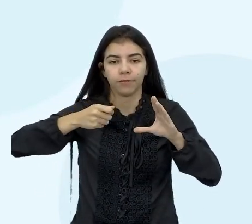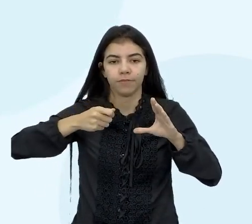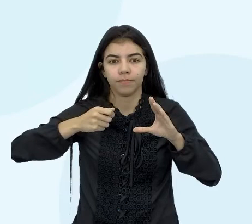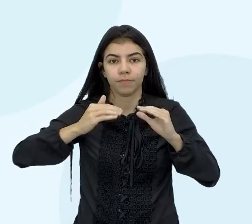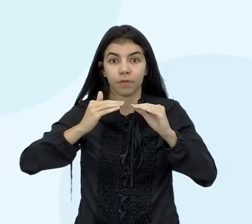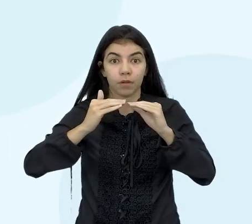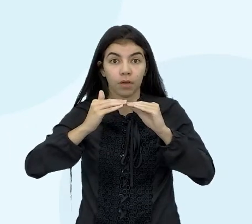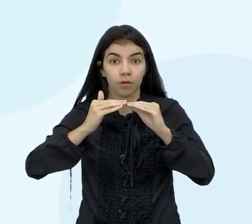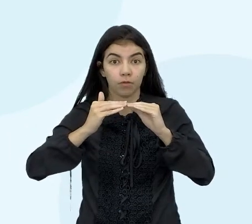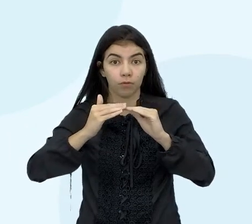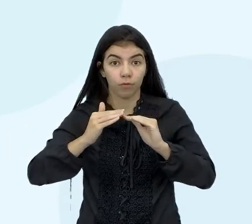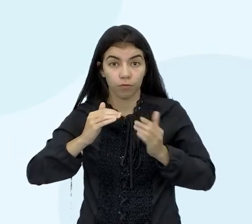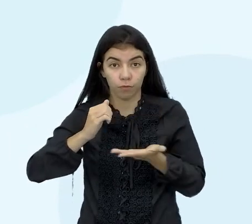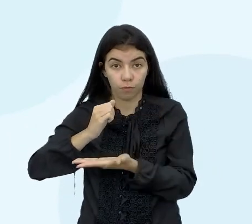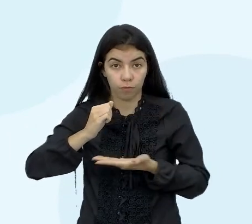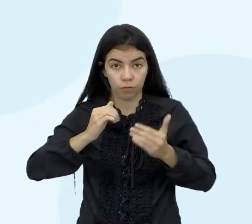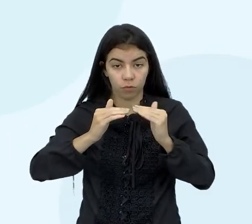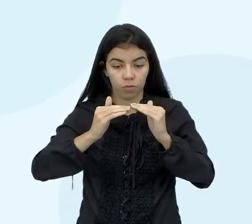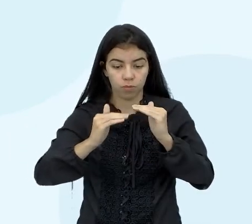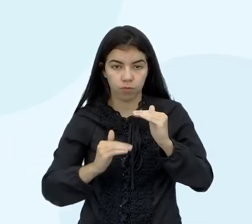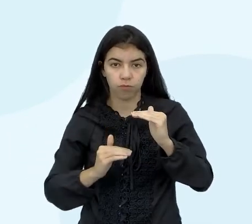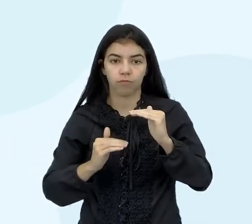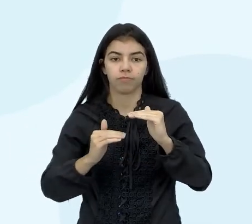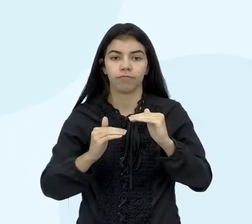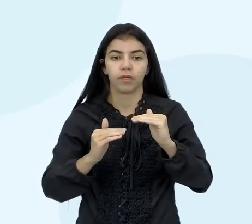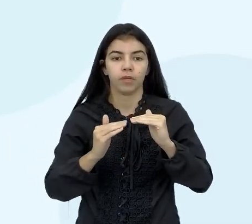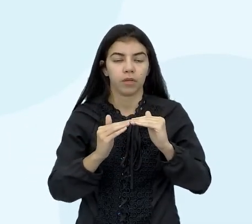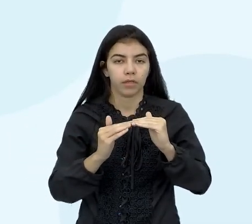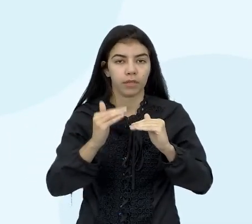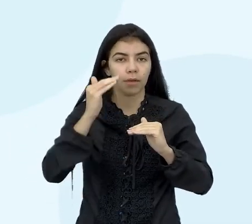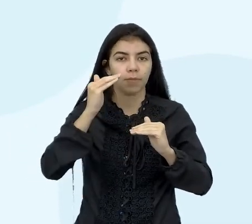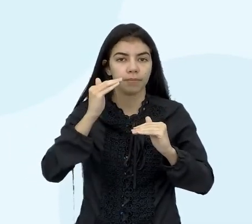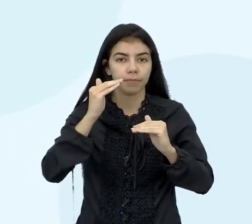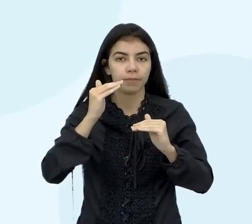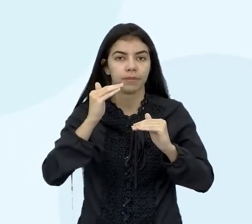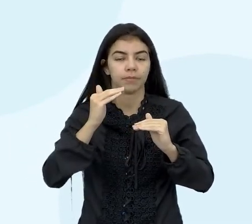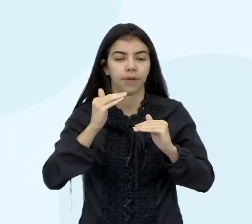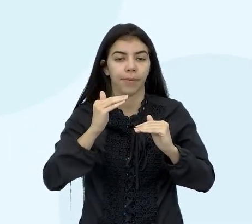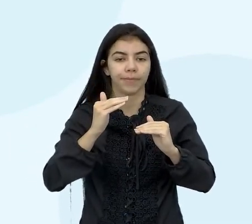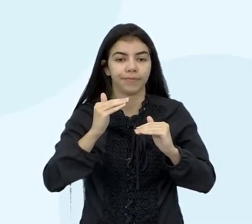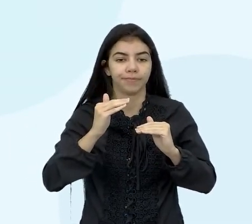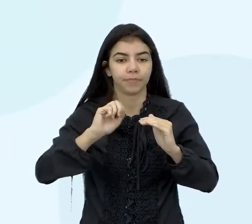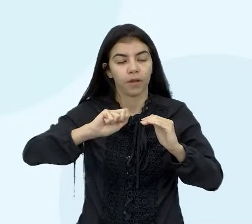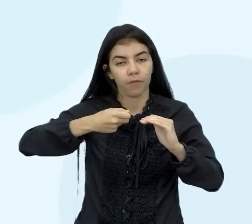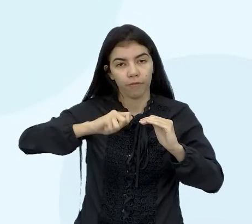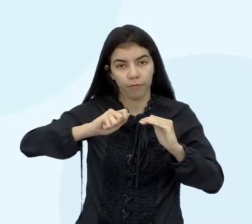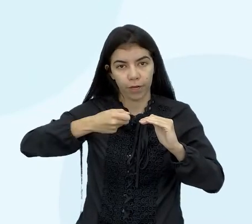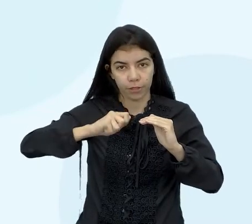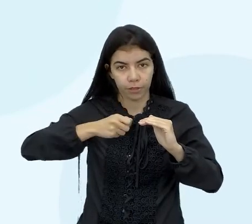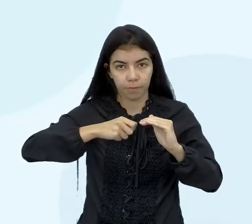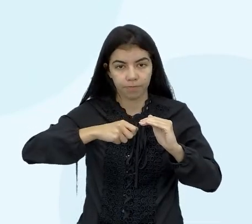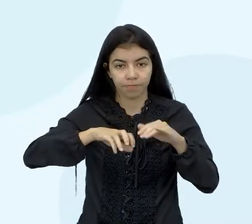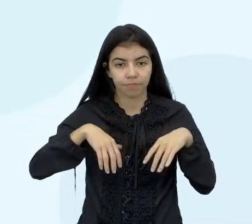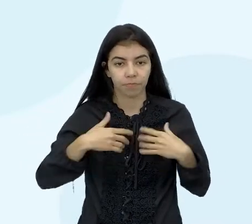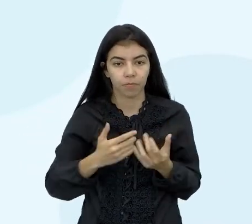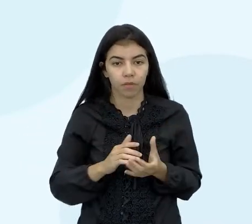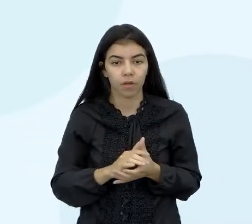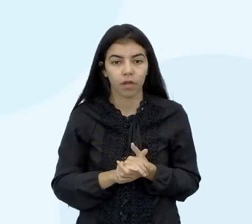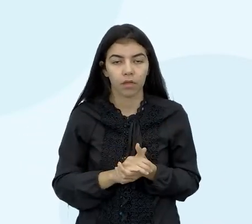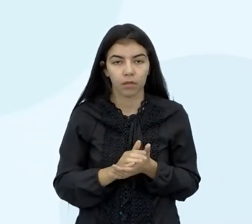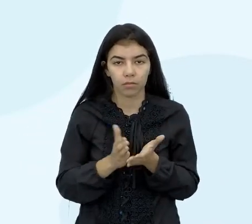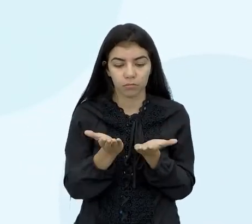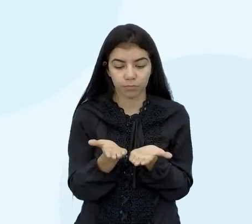fundo desce primeiro e quem tá em cima, você fecha a torneirinha. Então aí você coloca o becker